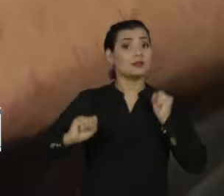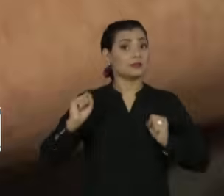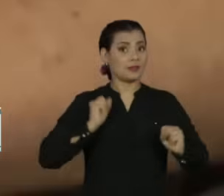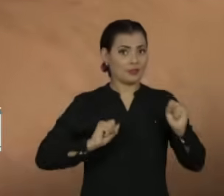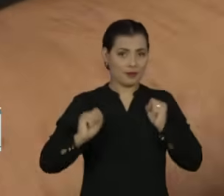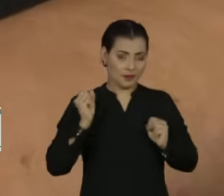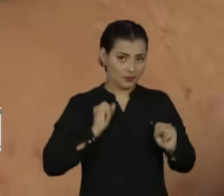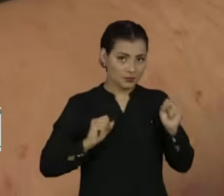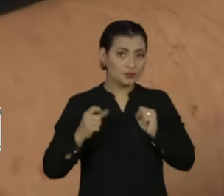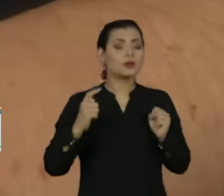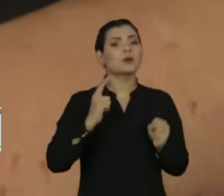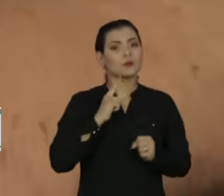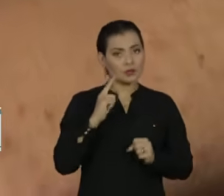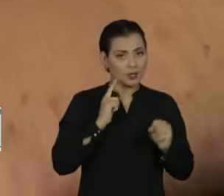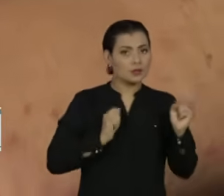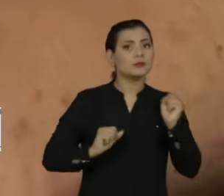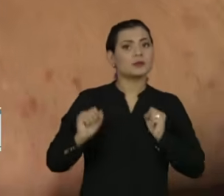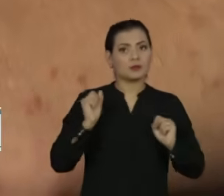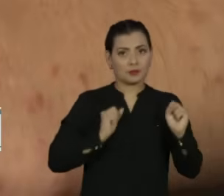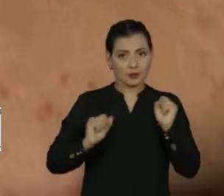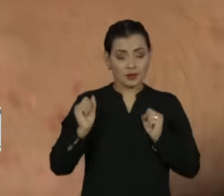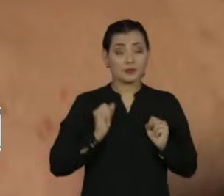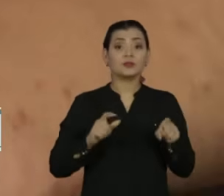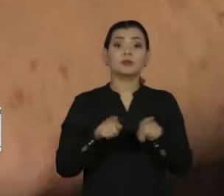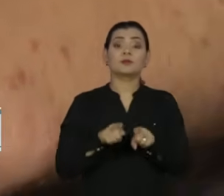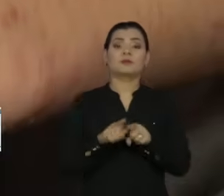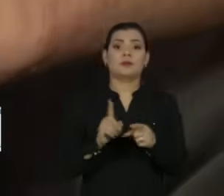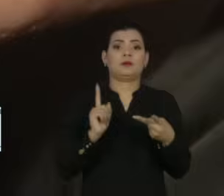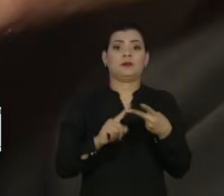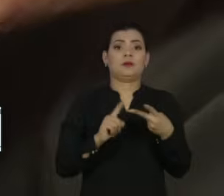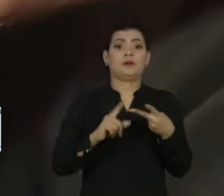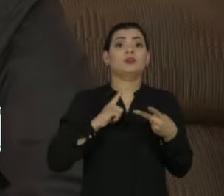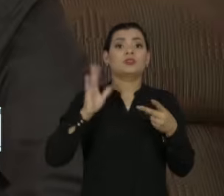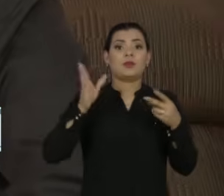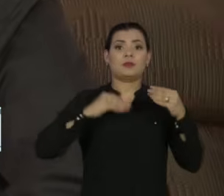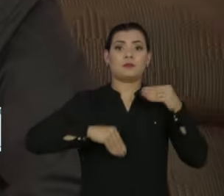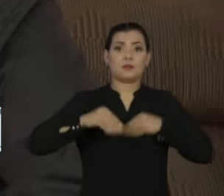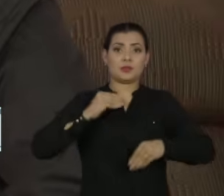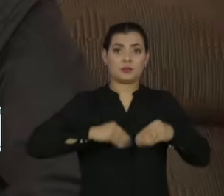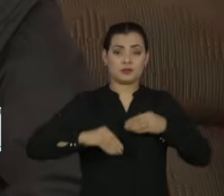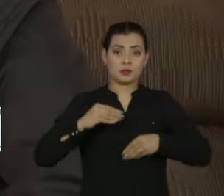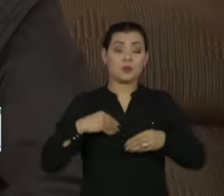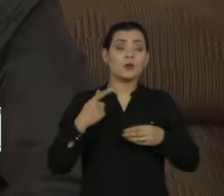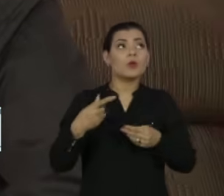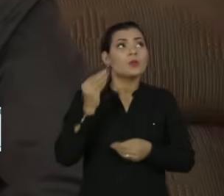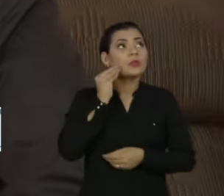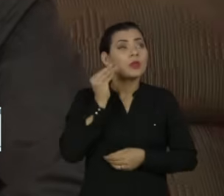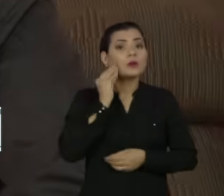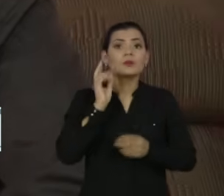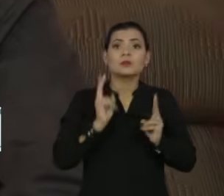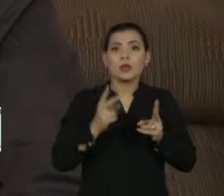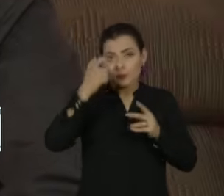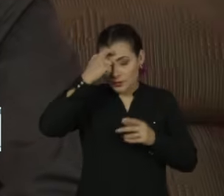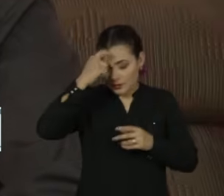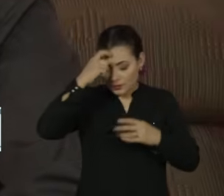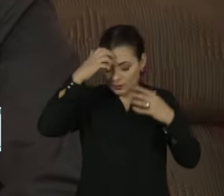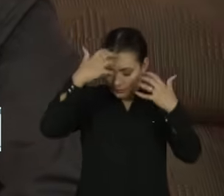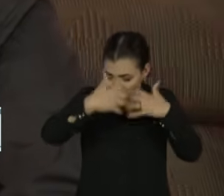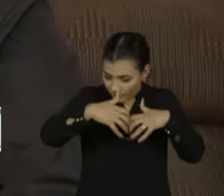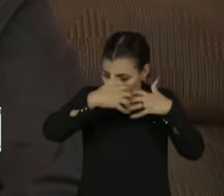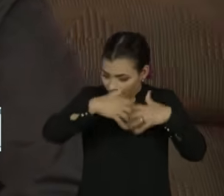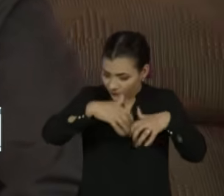então eu tenho transtorno de ansiedade e também já desenvolvi depressão. Eu procuro tentar trabalhar muito o meu